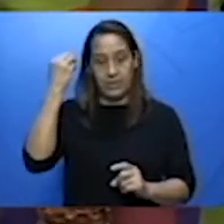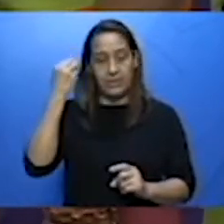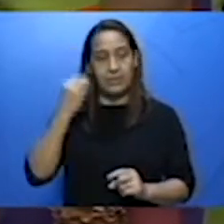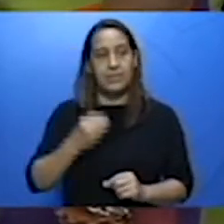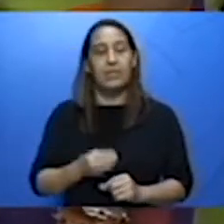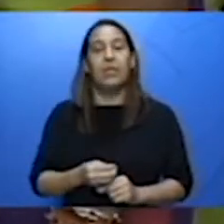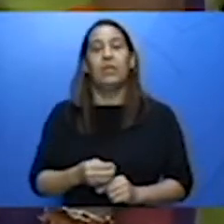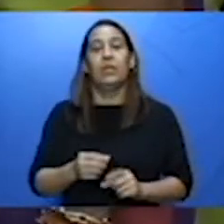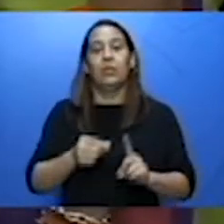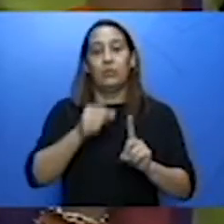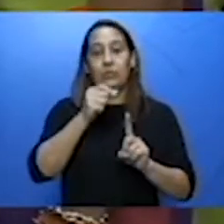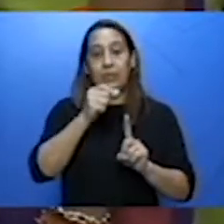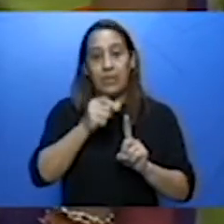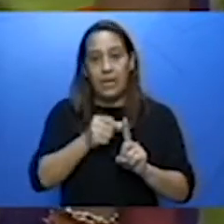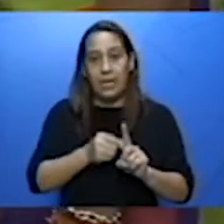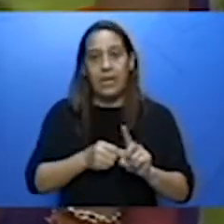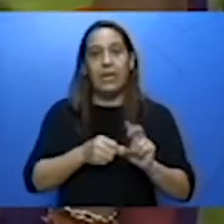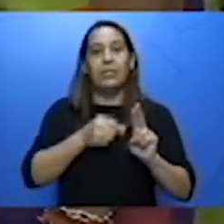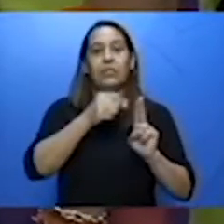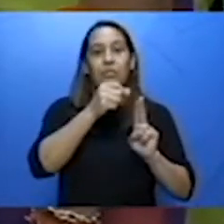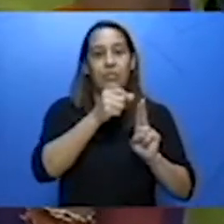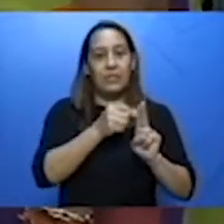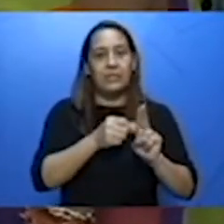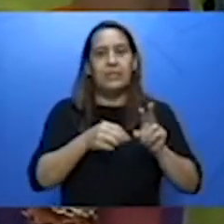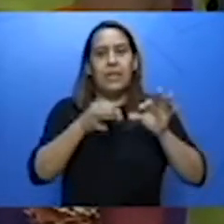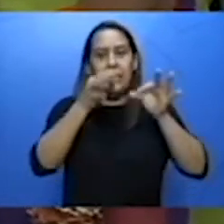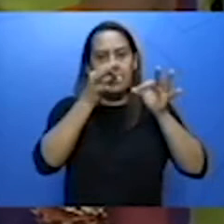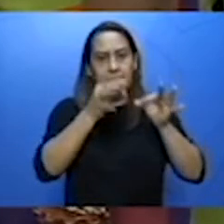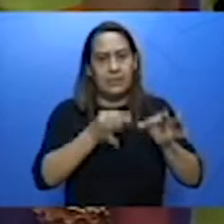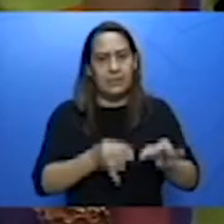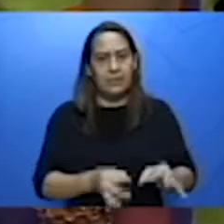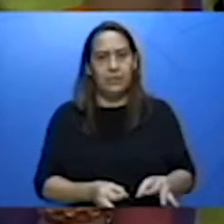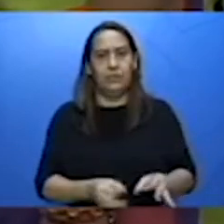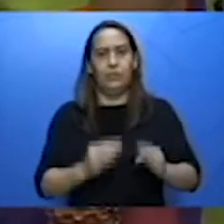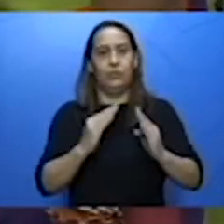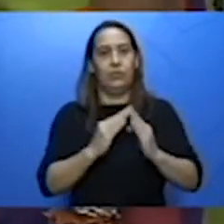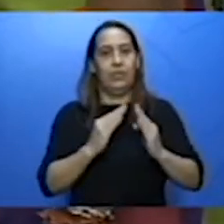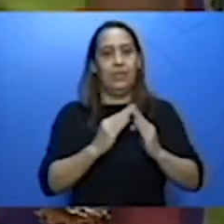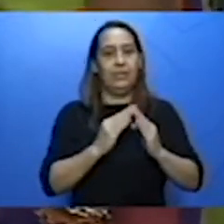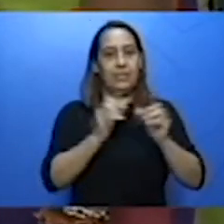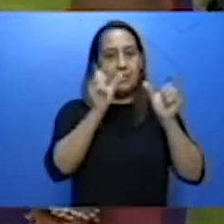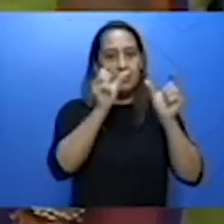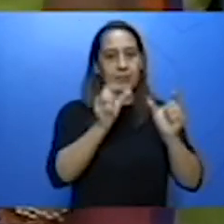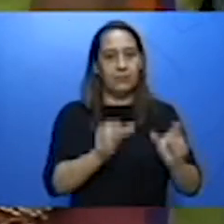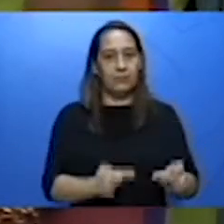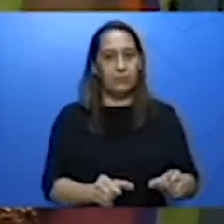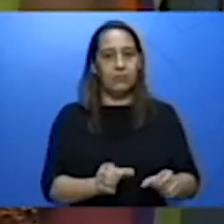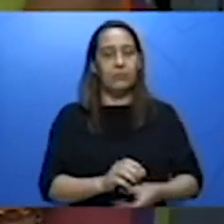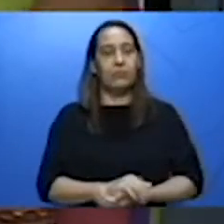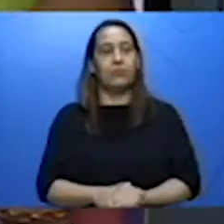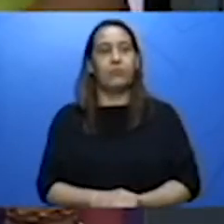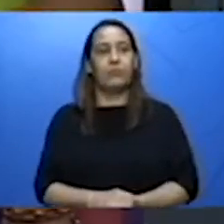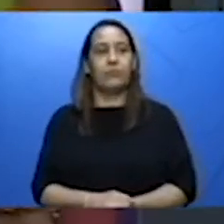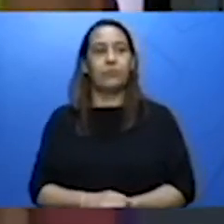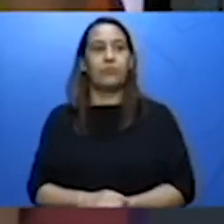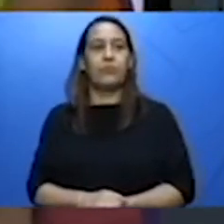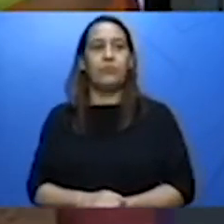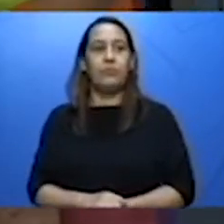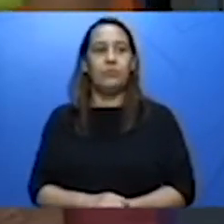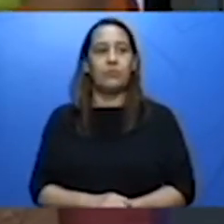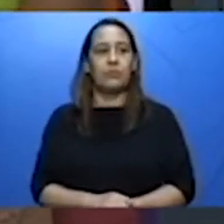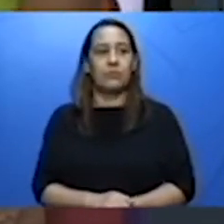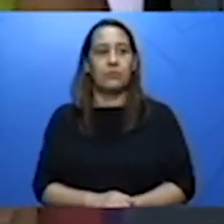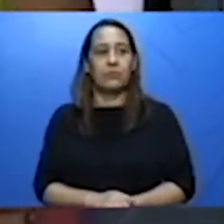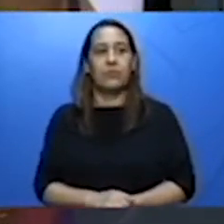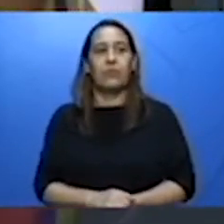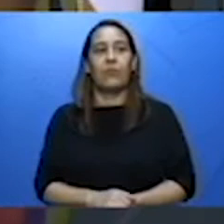Bem retinho. Casinha das unidades, casinha das dezenas. Passo, traço. Quero